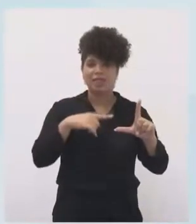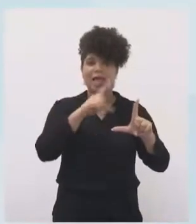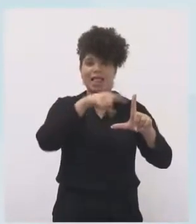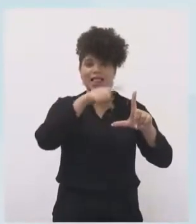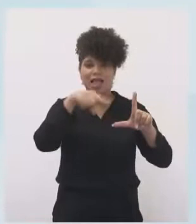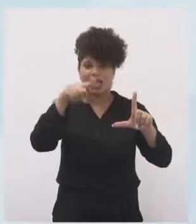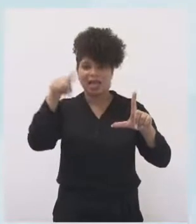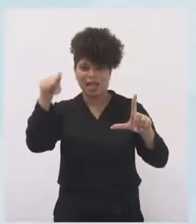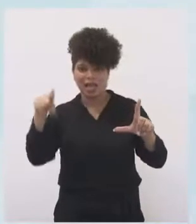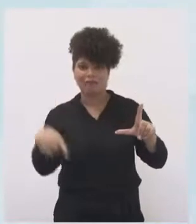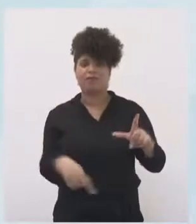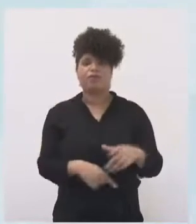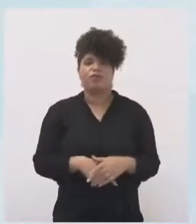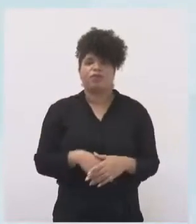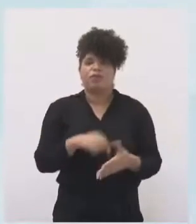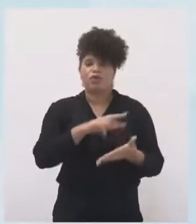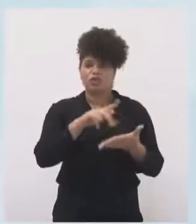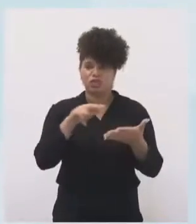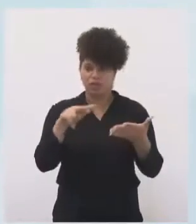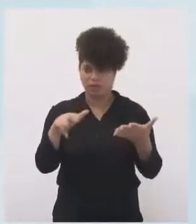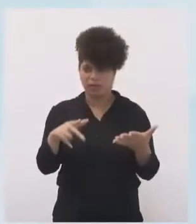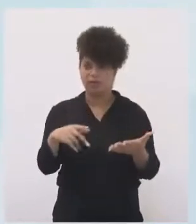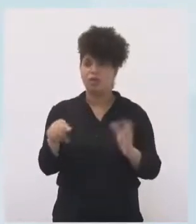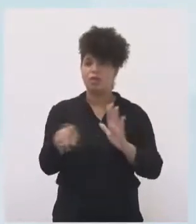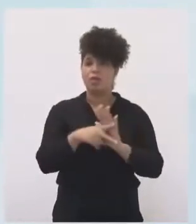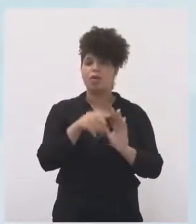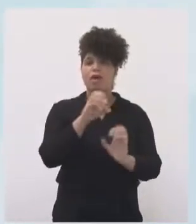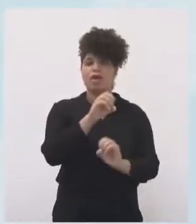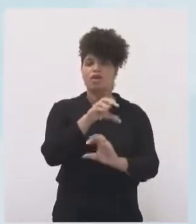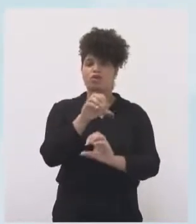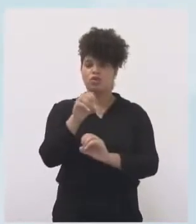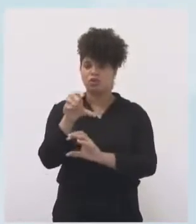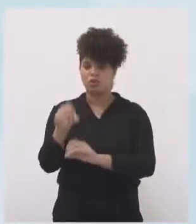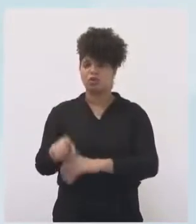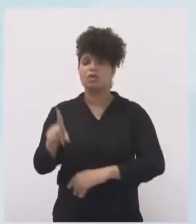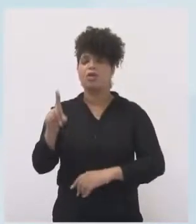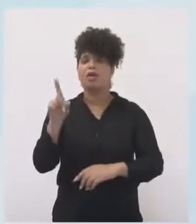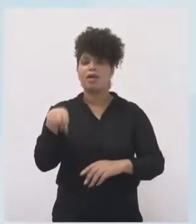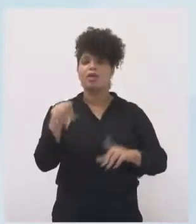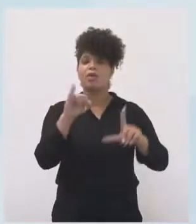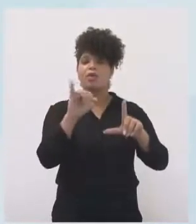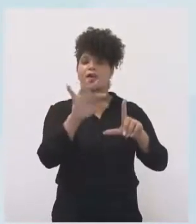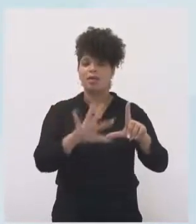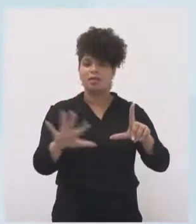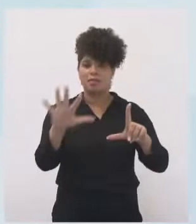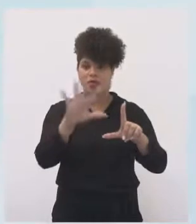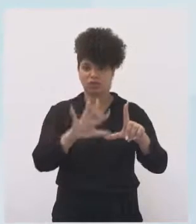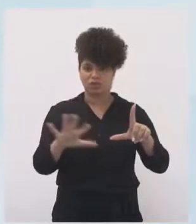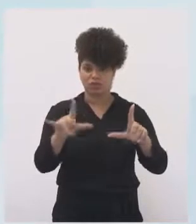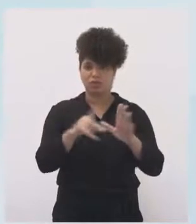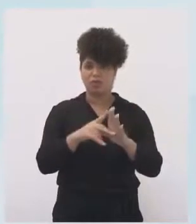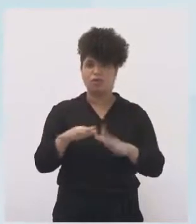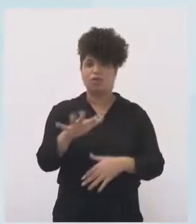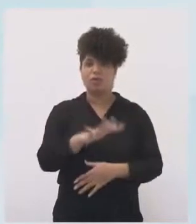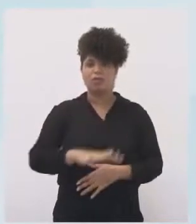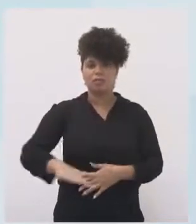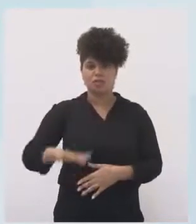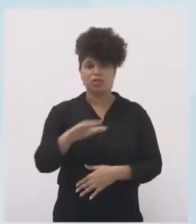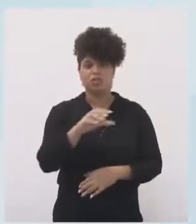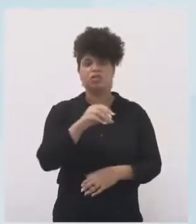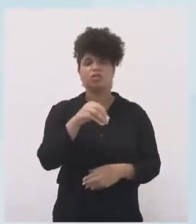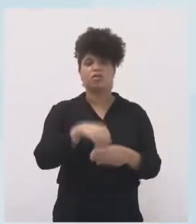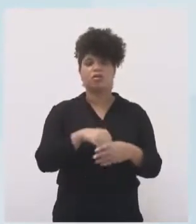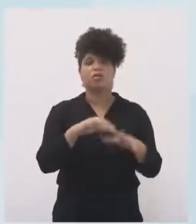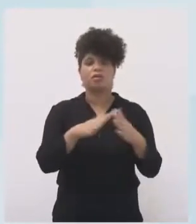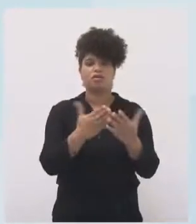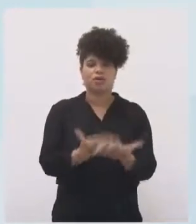gráficos. Muitos desses gráficos, eles são educacionais, são imagens educacionais também do ambiente escolar, foto de professor,